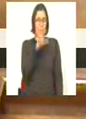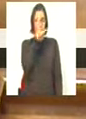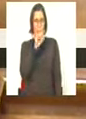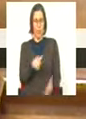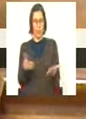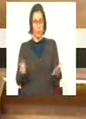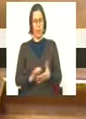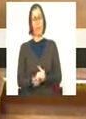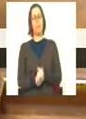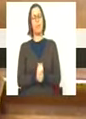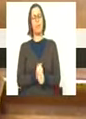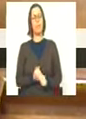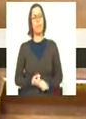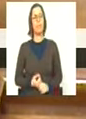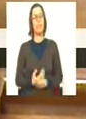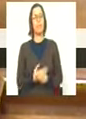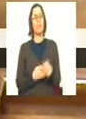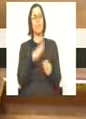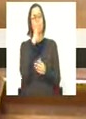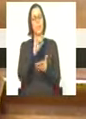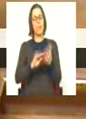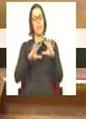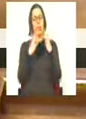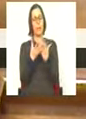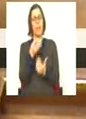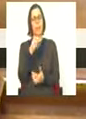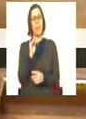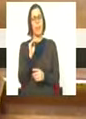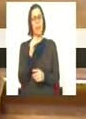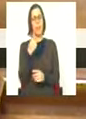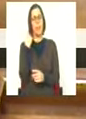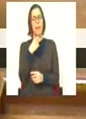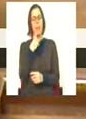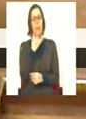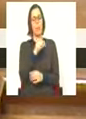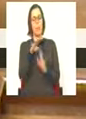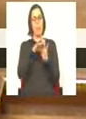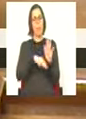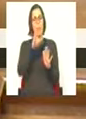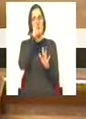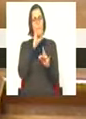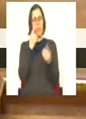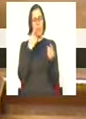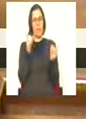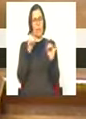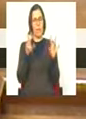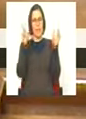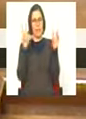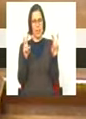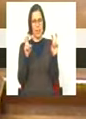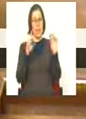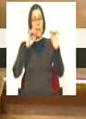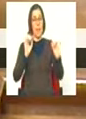Governo. O que dizia o Secretário-Geral do PS em abril de 2015 e o programa do Governo, e vou novamente citar,